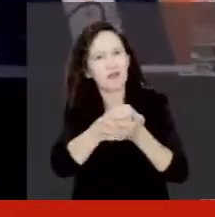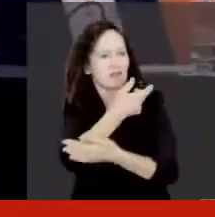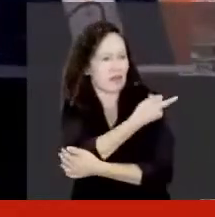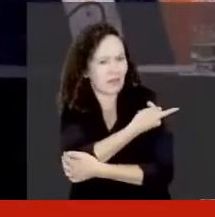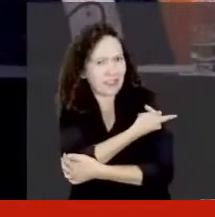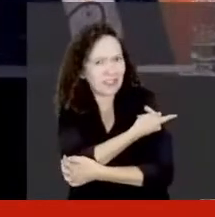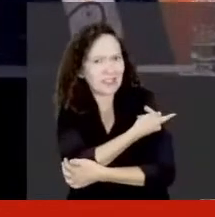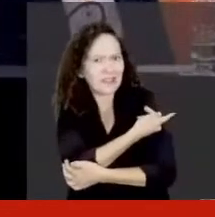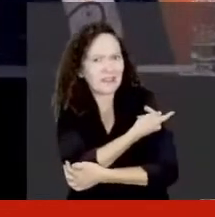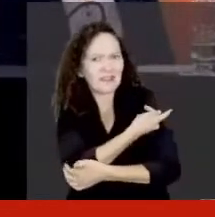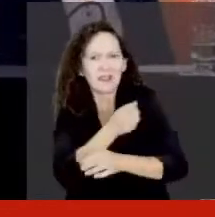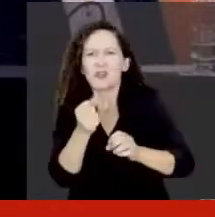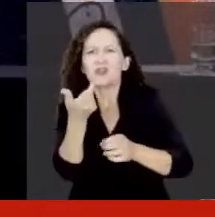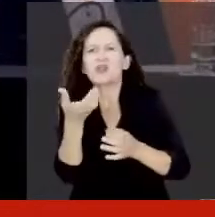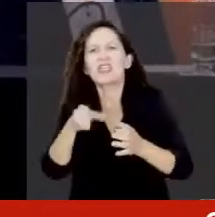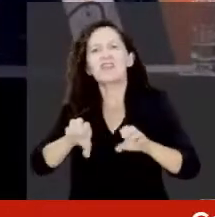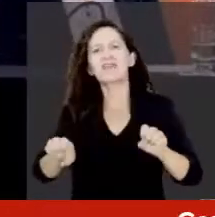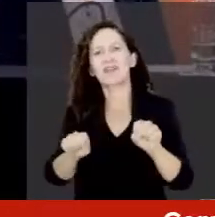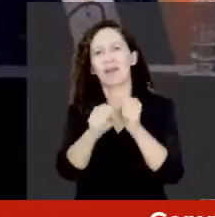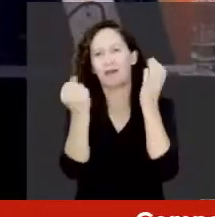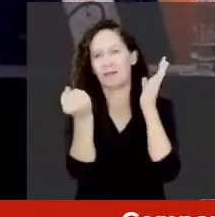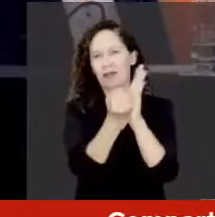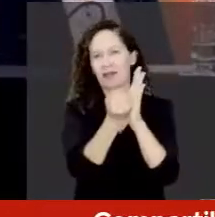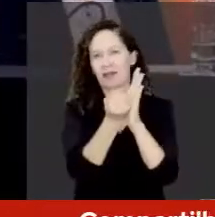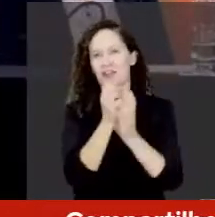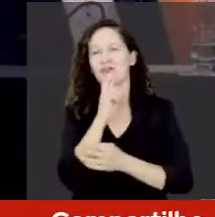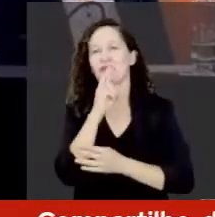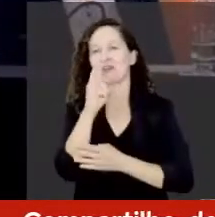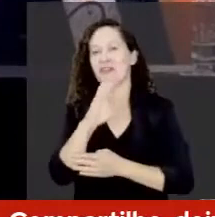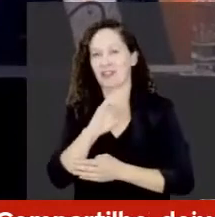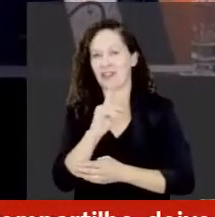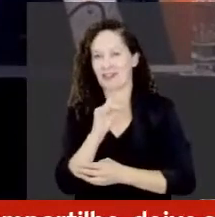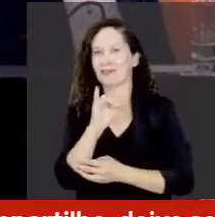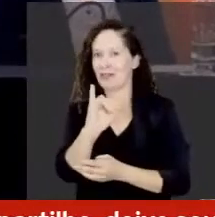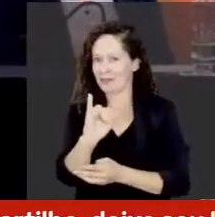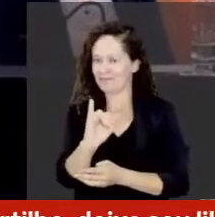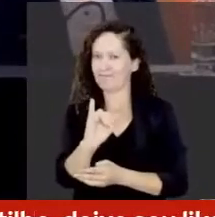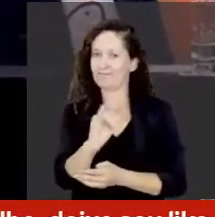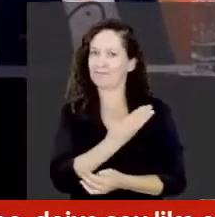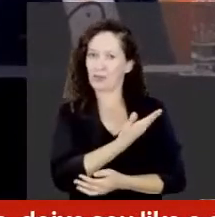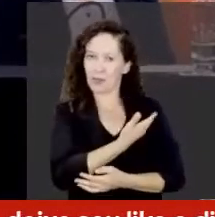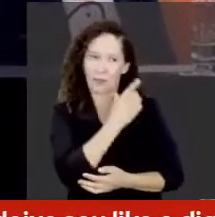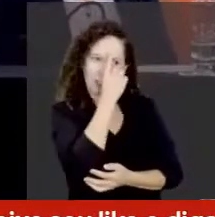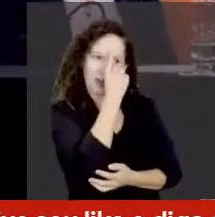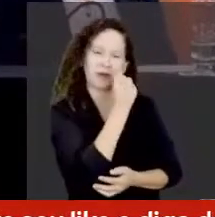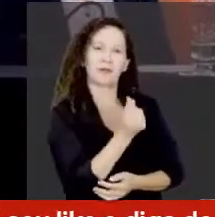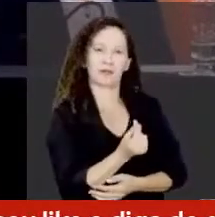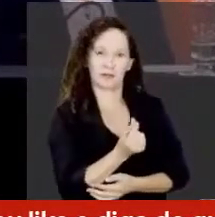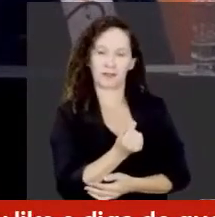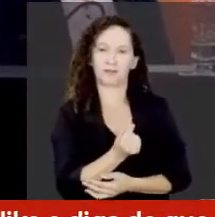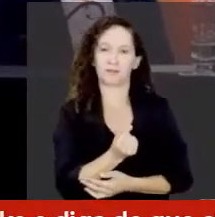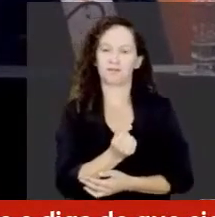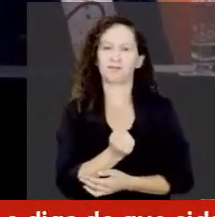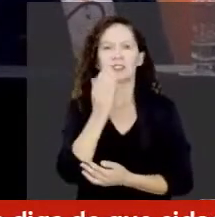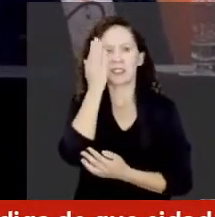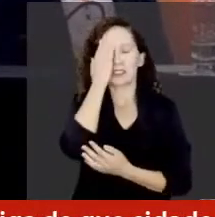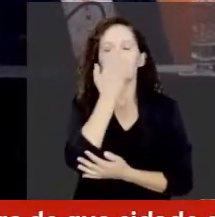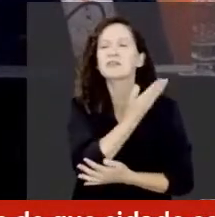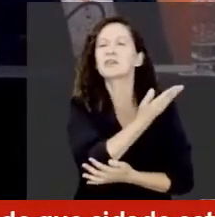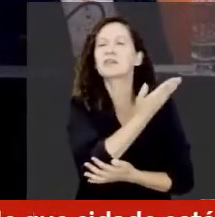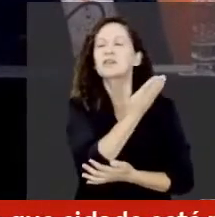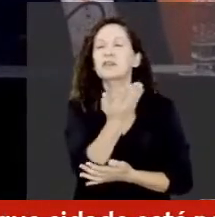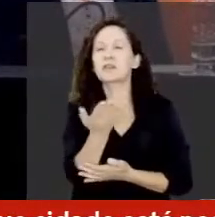ter o direito de estudar. O povo quer ter o direito de ter acesso às coisas, à cultura, ao lazer. O povo quer tomar água